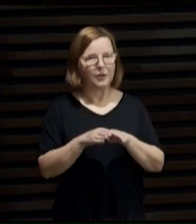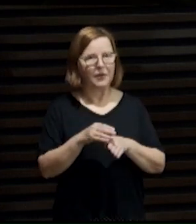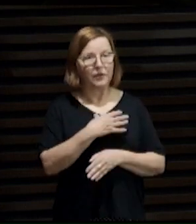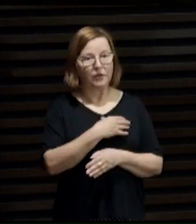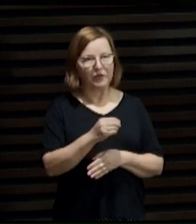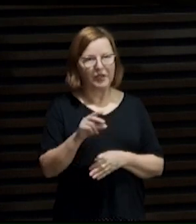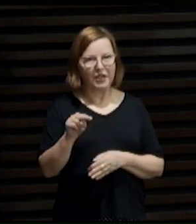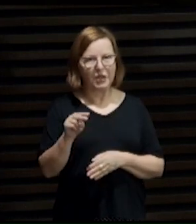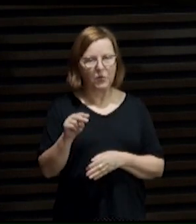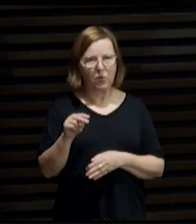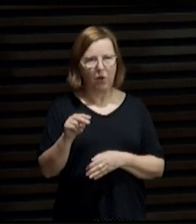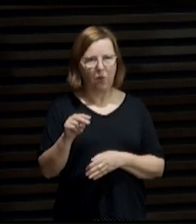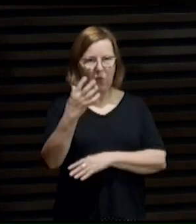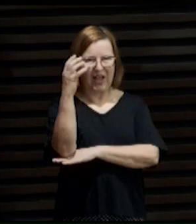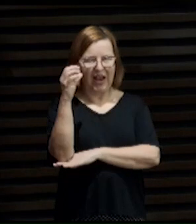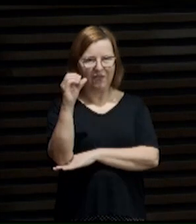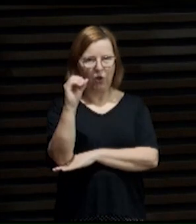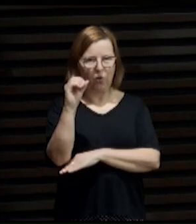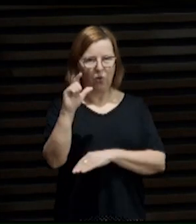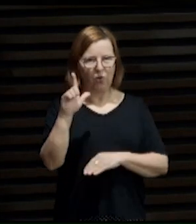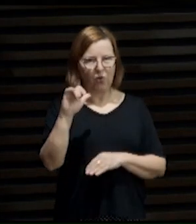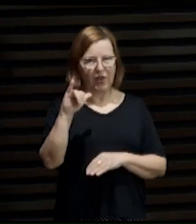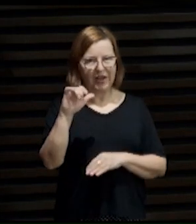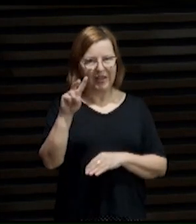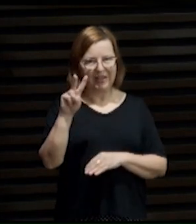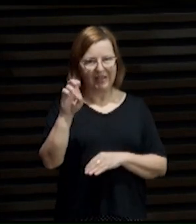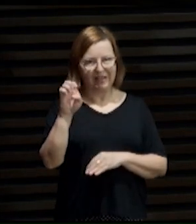plantas de oliveira ao redor da tua mesa.